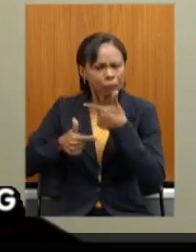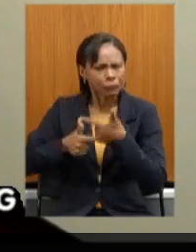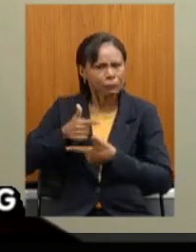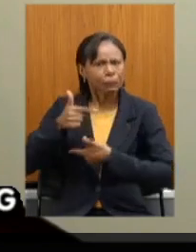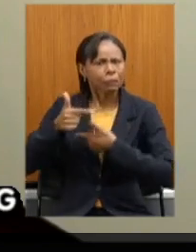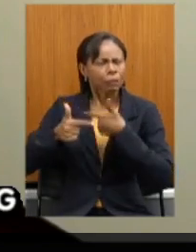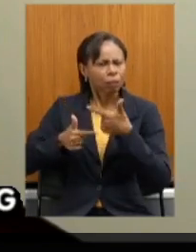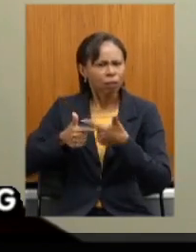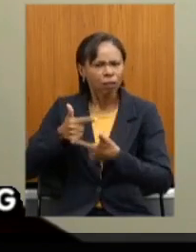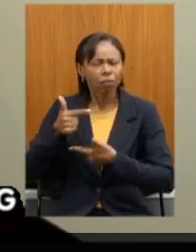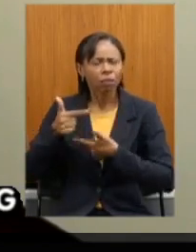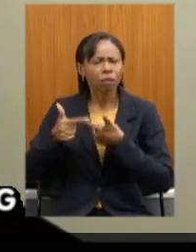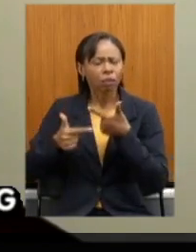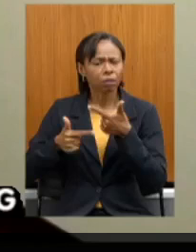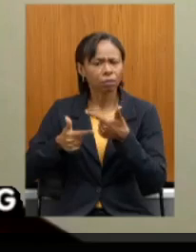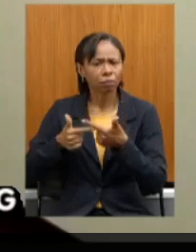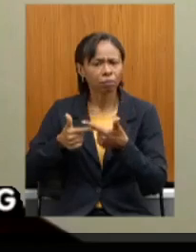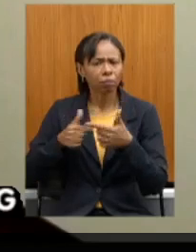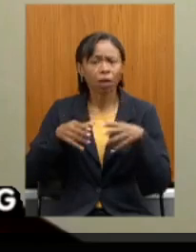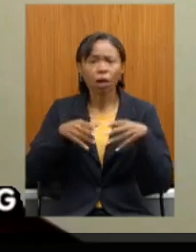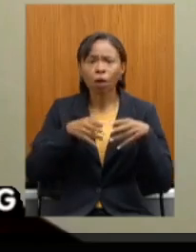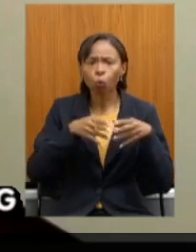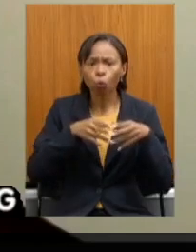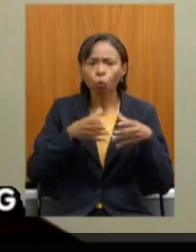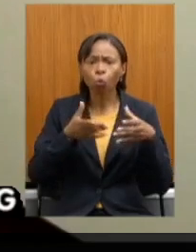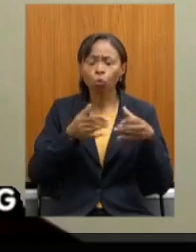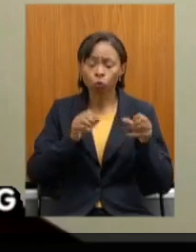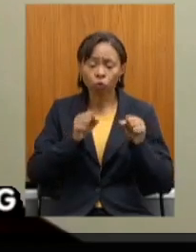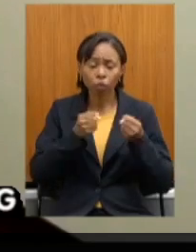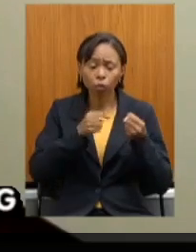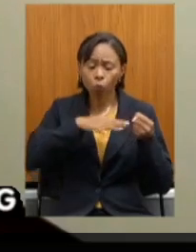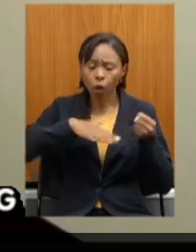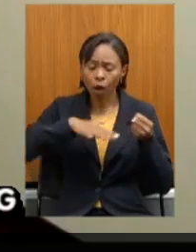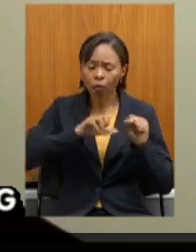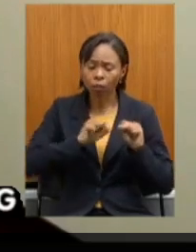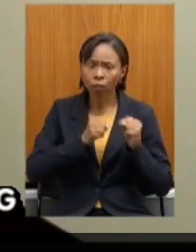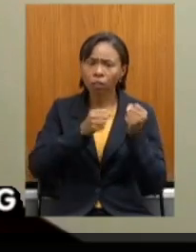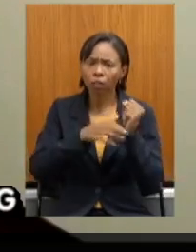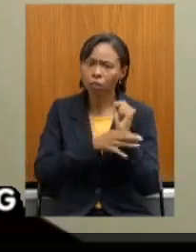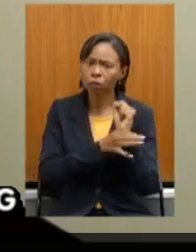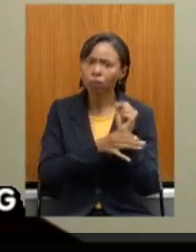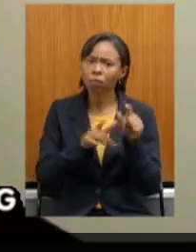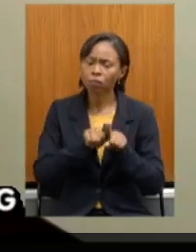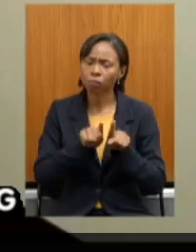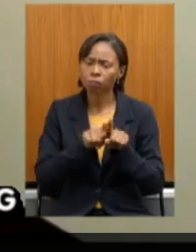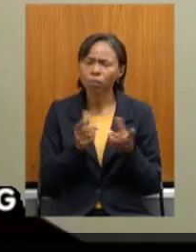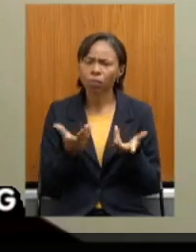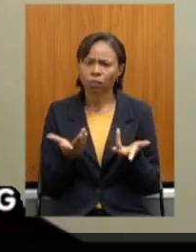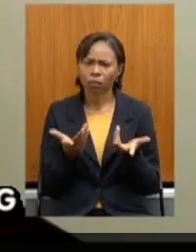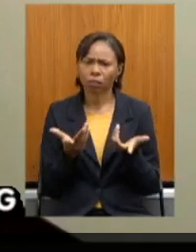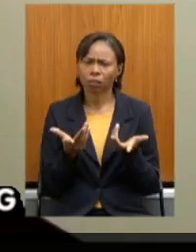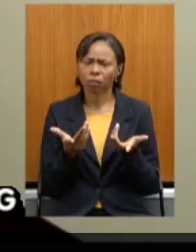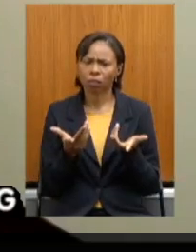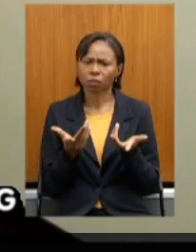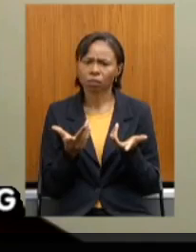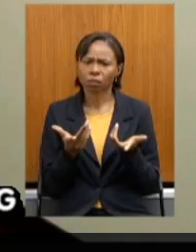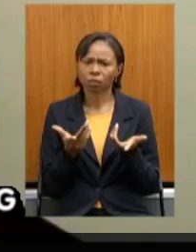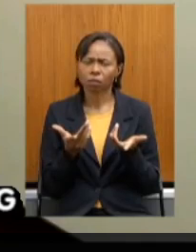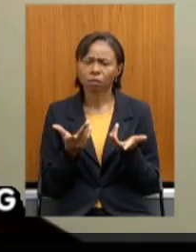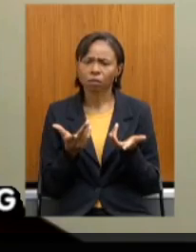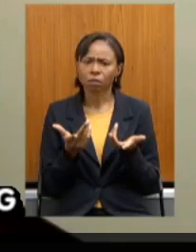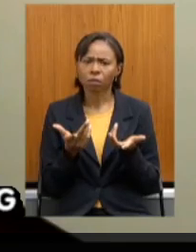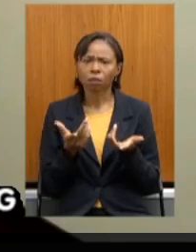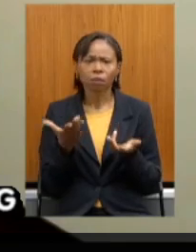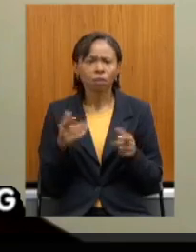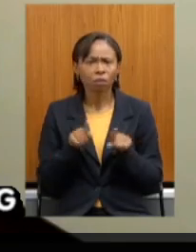E os órgãos de segurança, entre outras demonstrações, cito a CEF, que